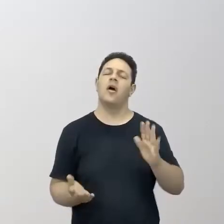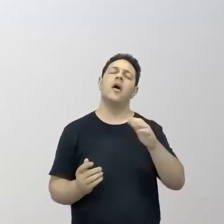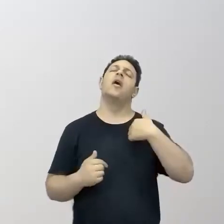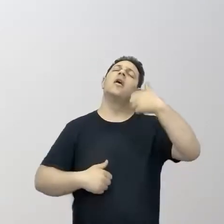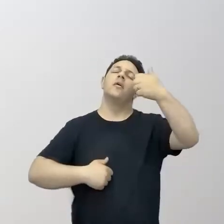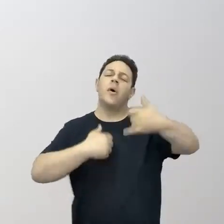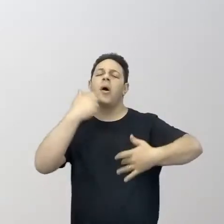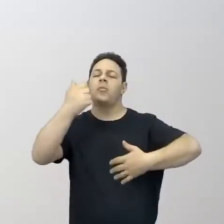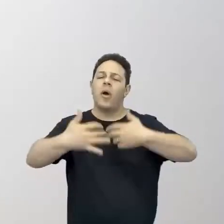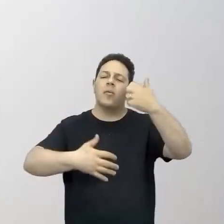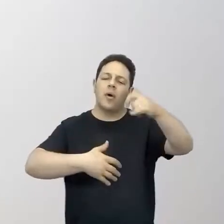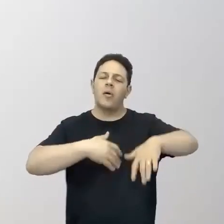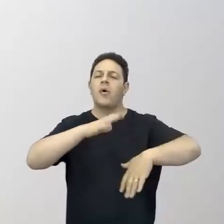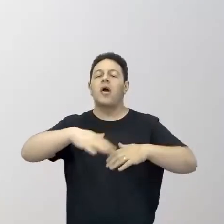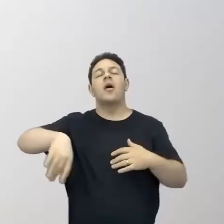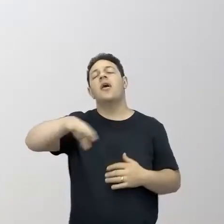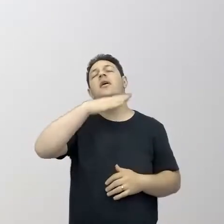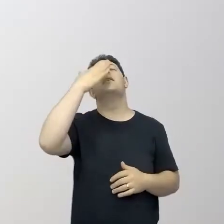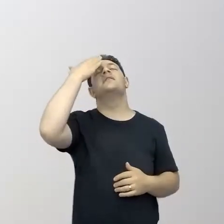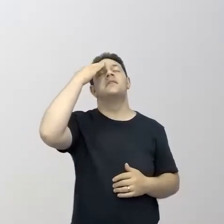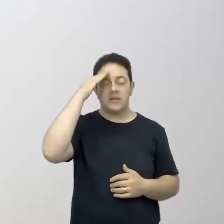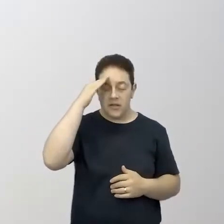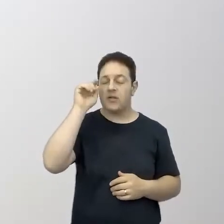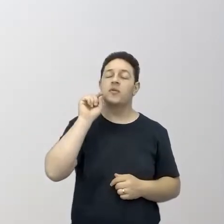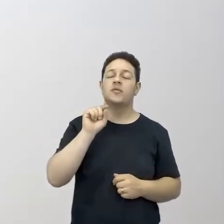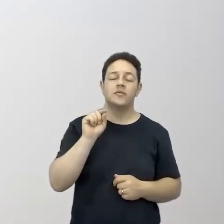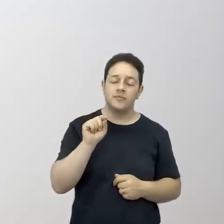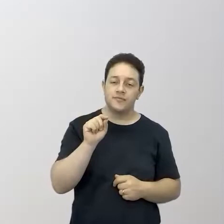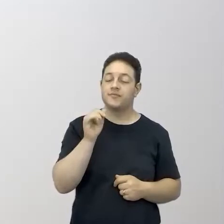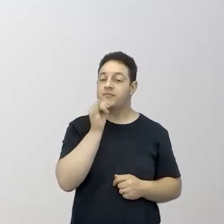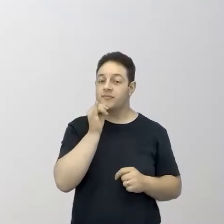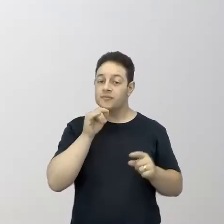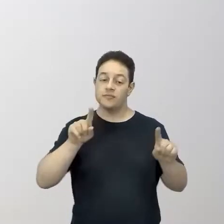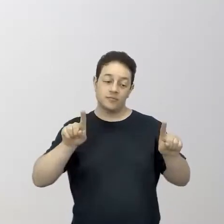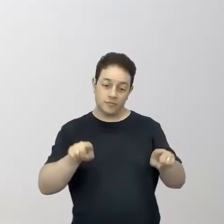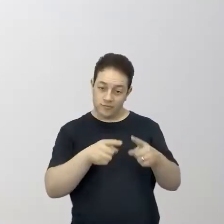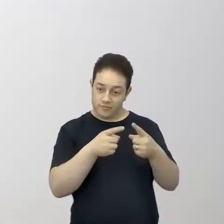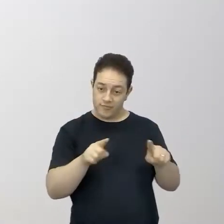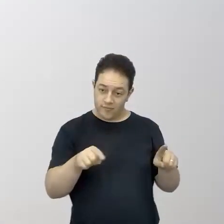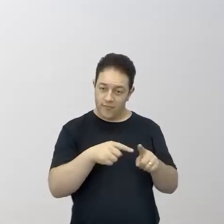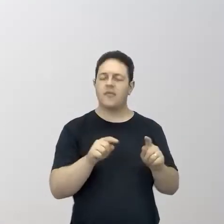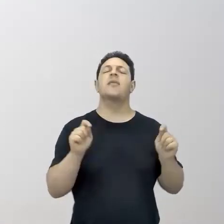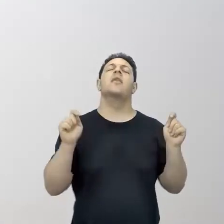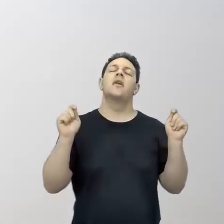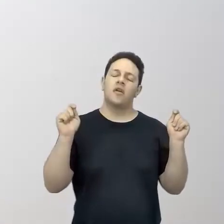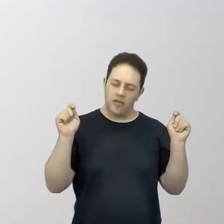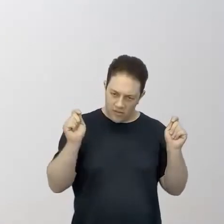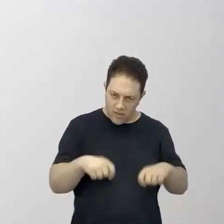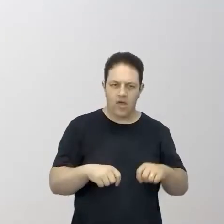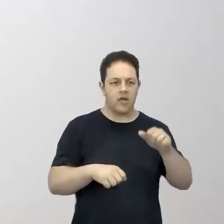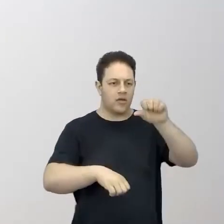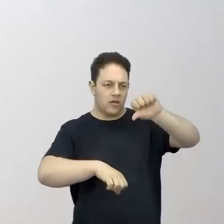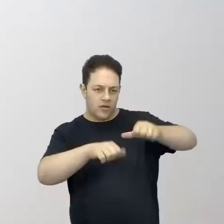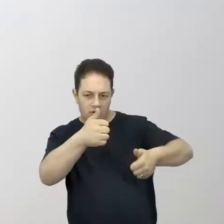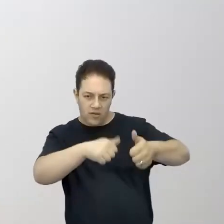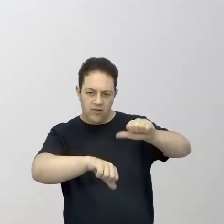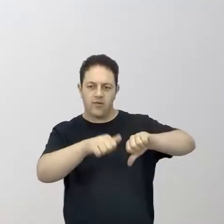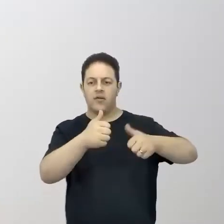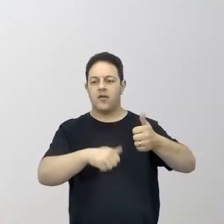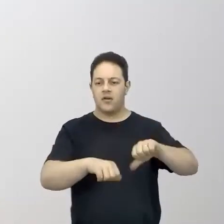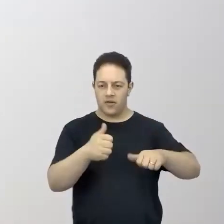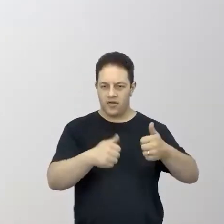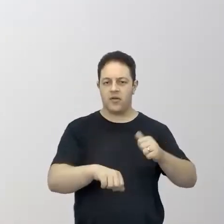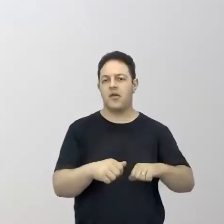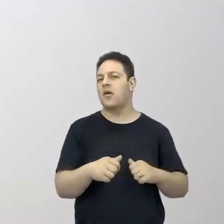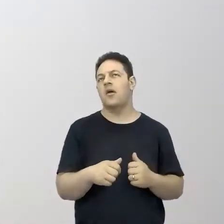vocês simplesmente para dizer que a música ela pode sim ser avaliada, né?